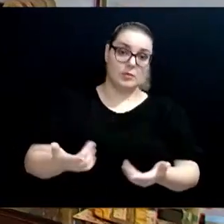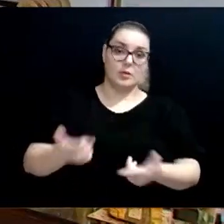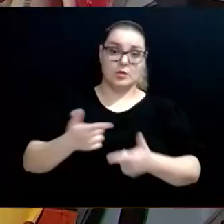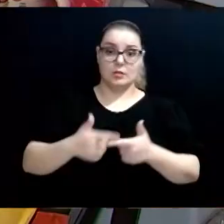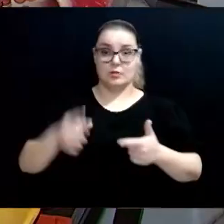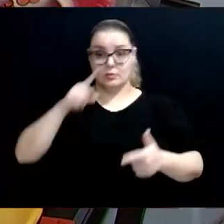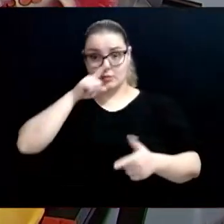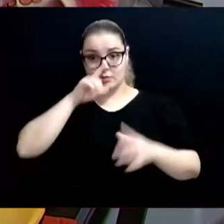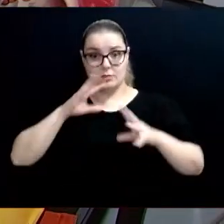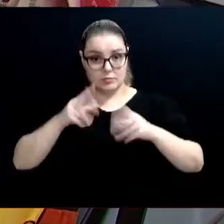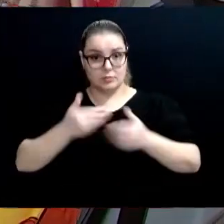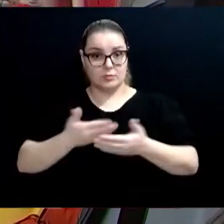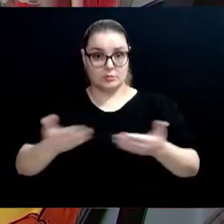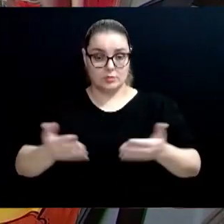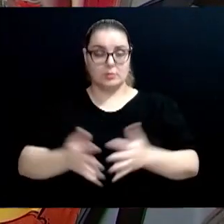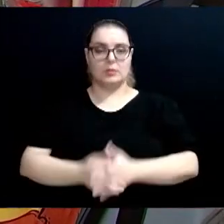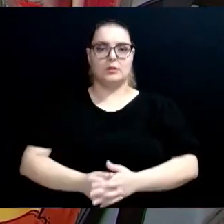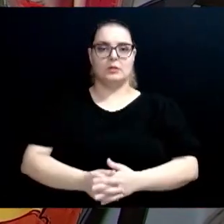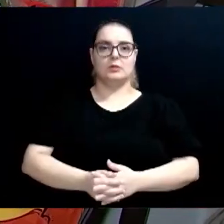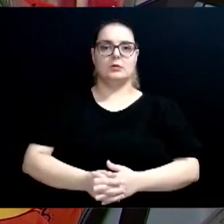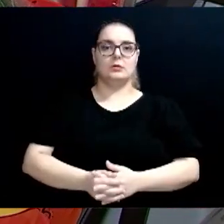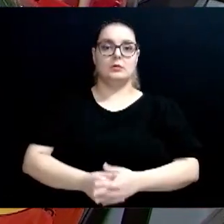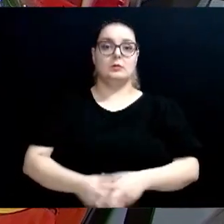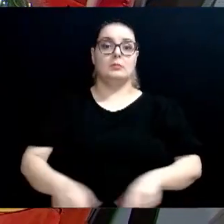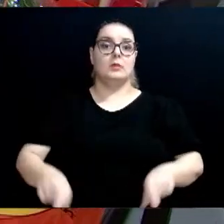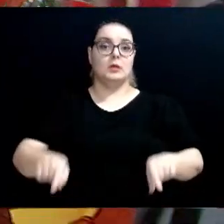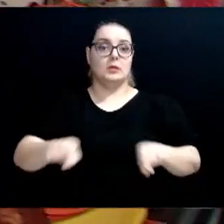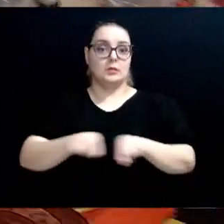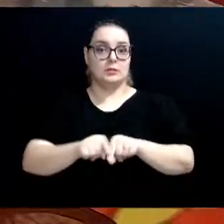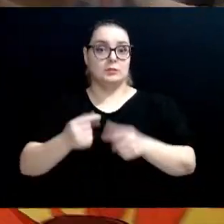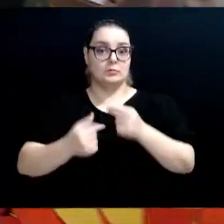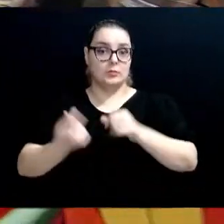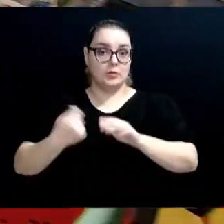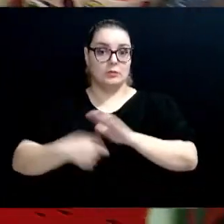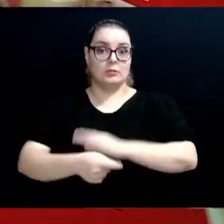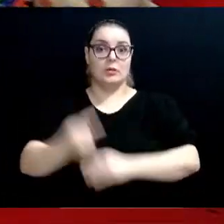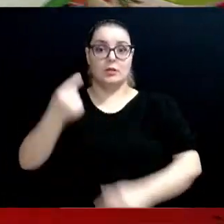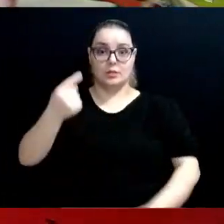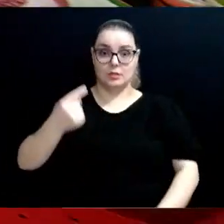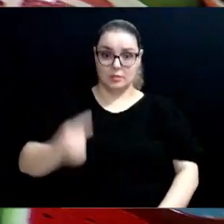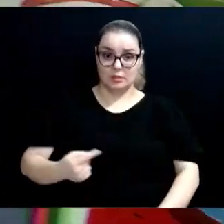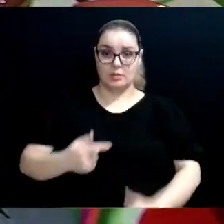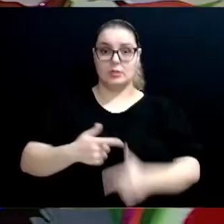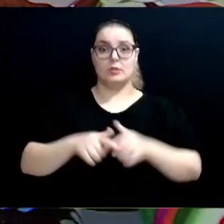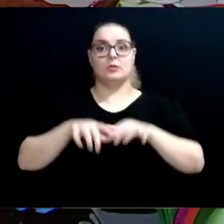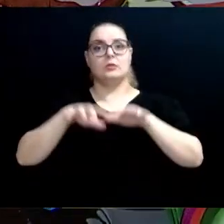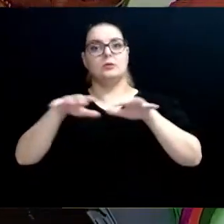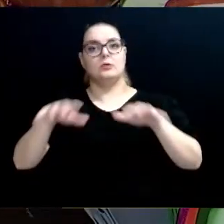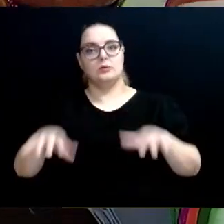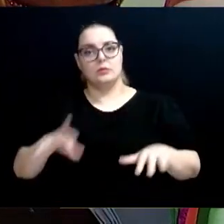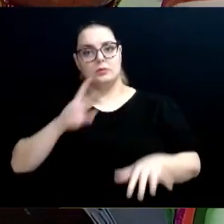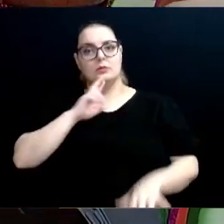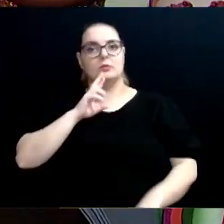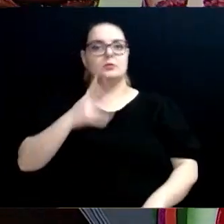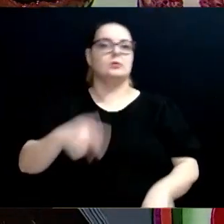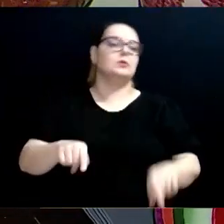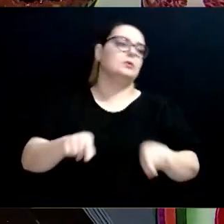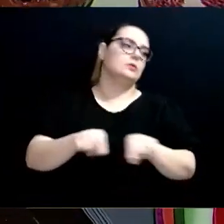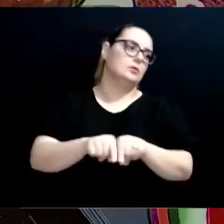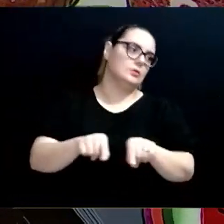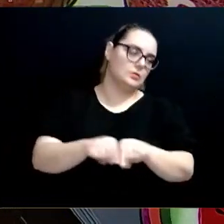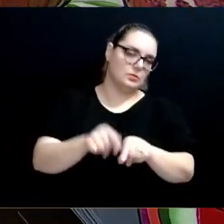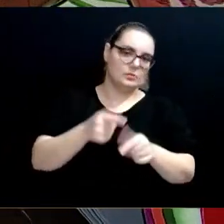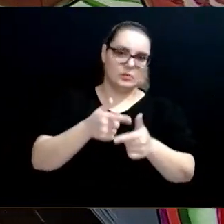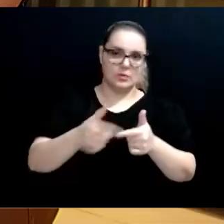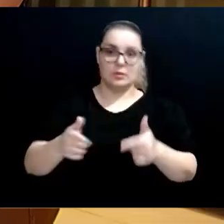mais sustentável. Divide o risco entre todo mundo. Mas ao ponto que o investimento de cada um também é